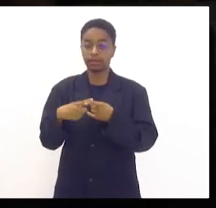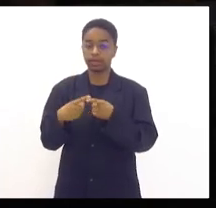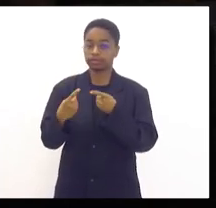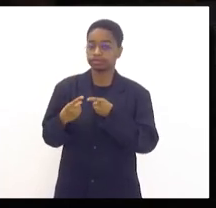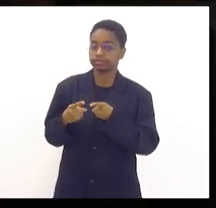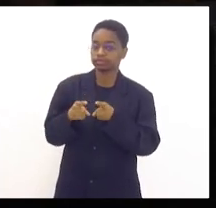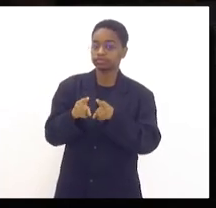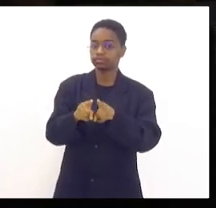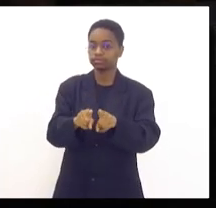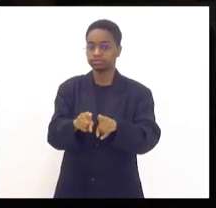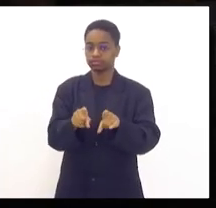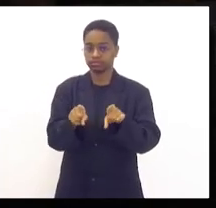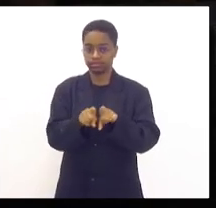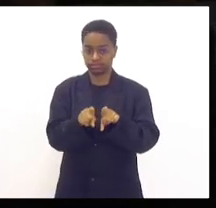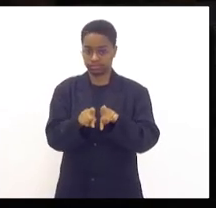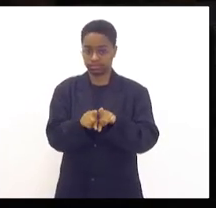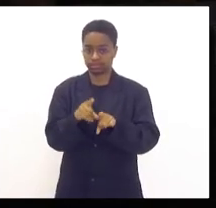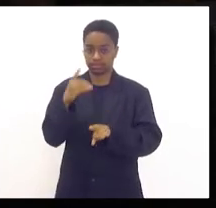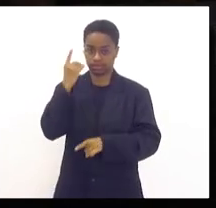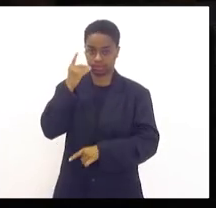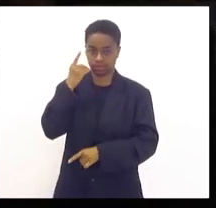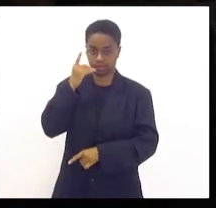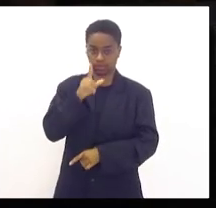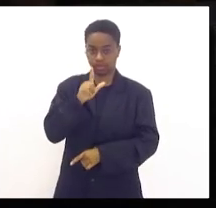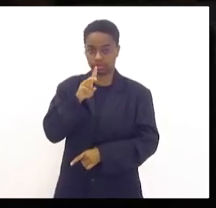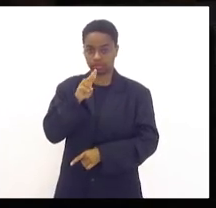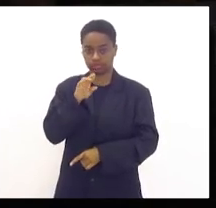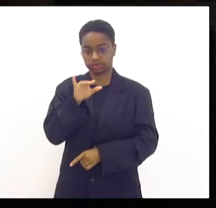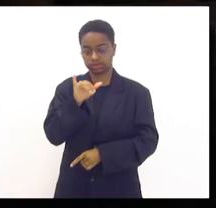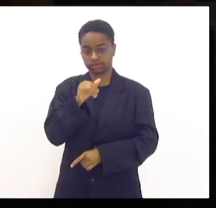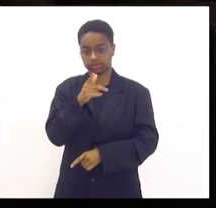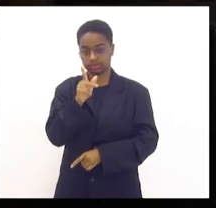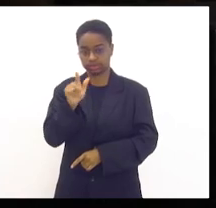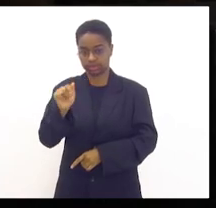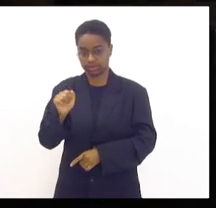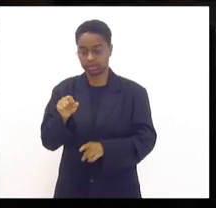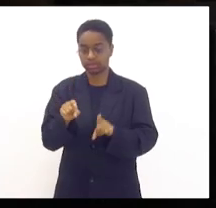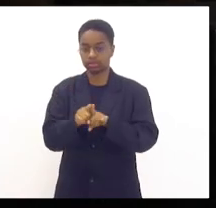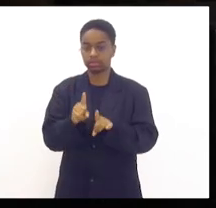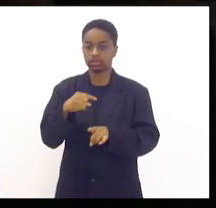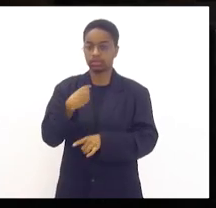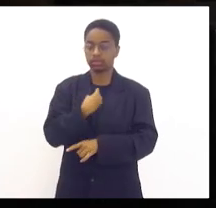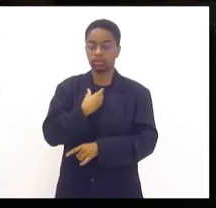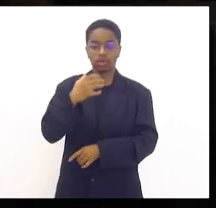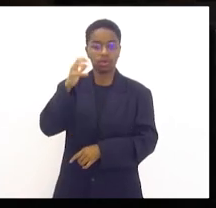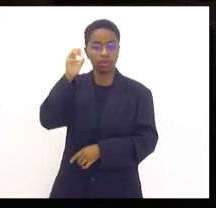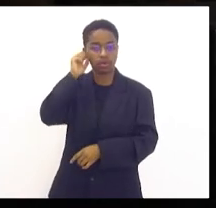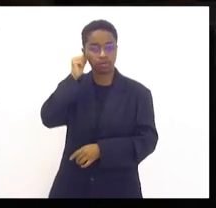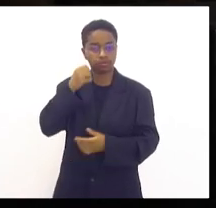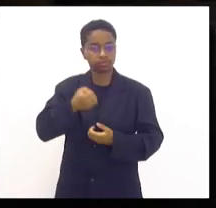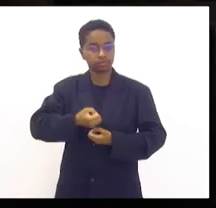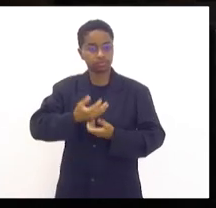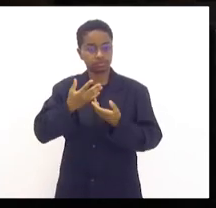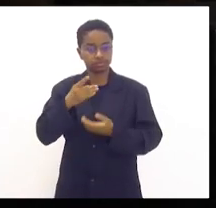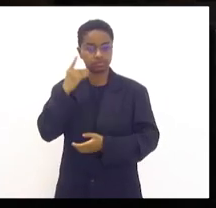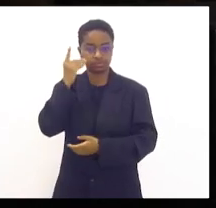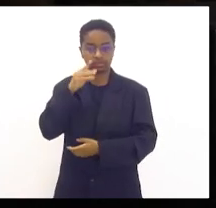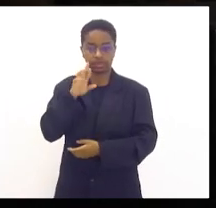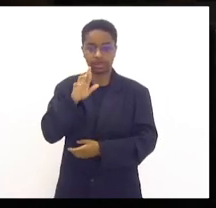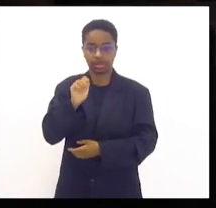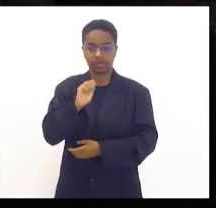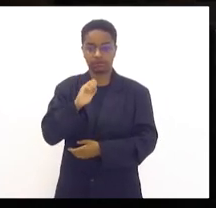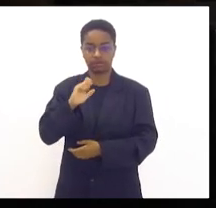concomitantemente, deputada Lucinha, e nós ouvimos aqui o depoimento do deputado Rafael